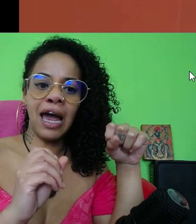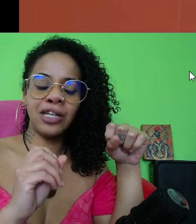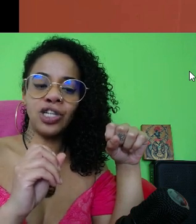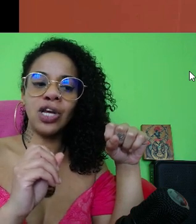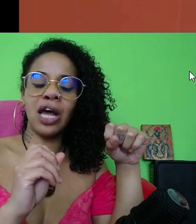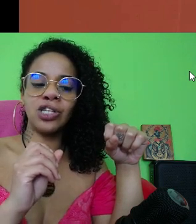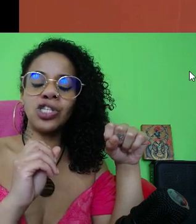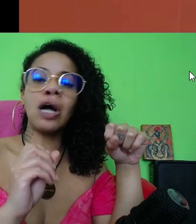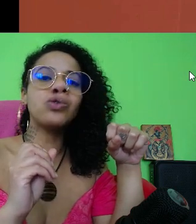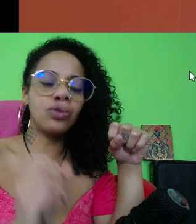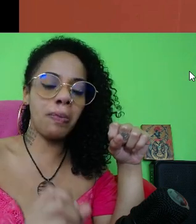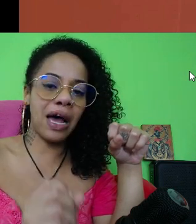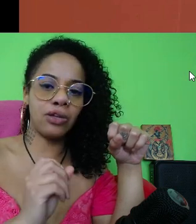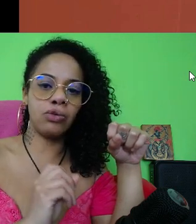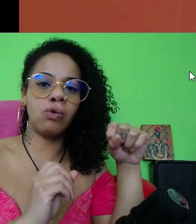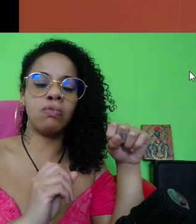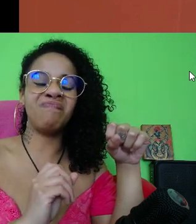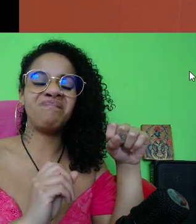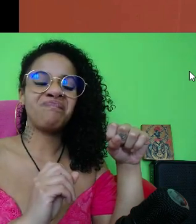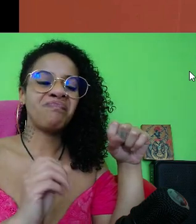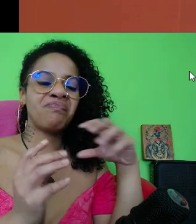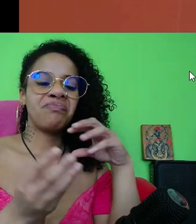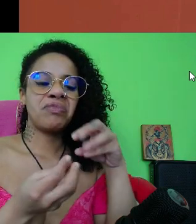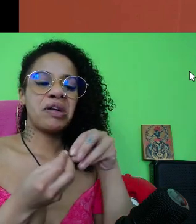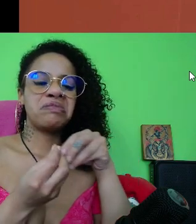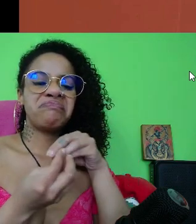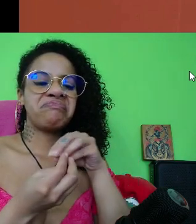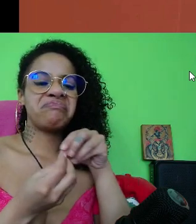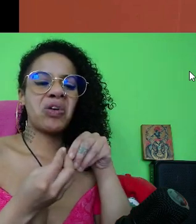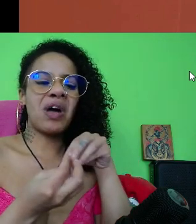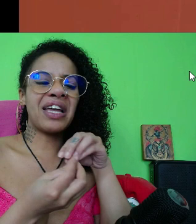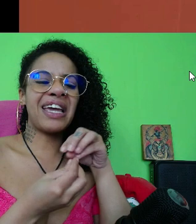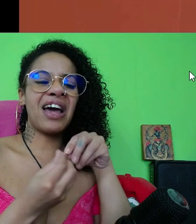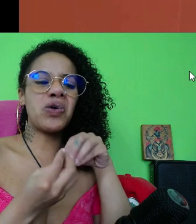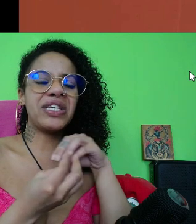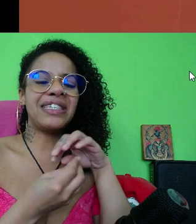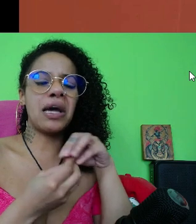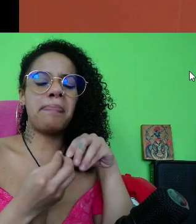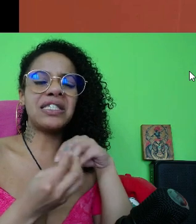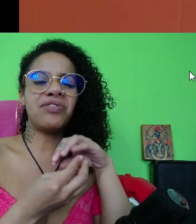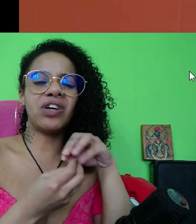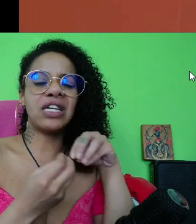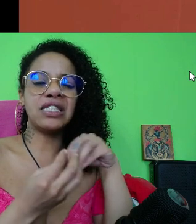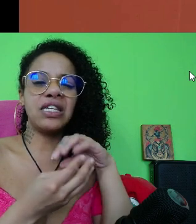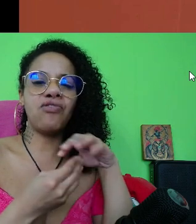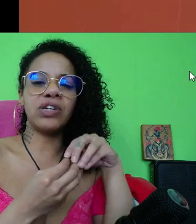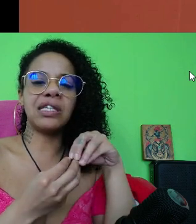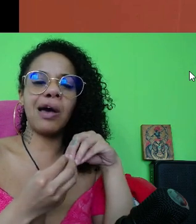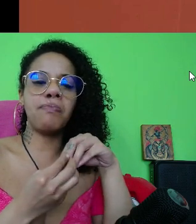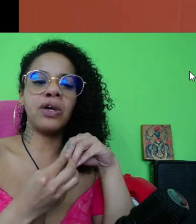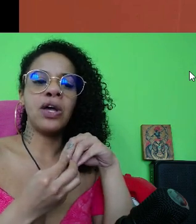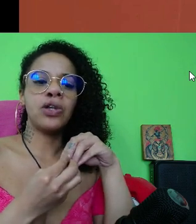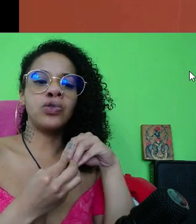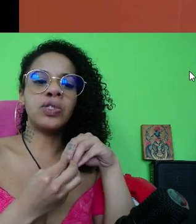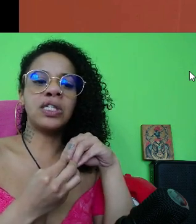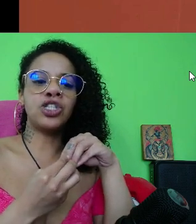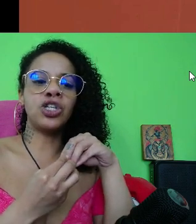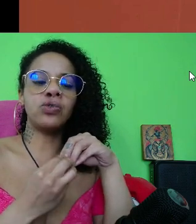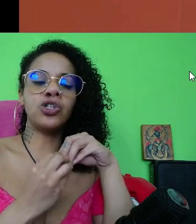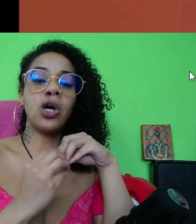a gente a gente está acostumado com com aquela coisinha passiva agressiva sabe